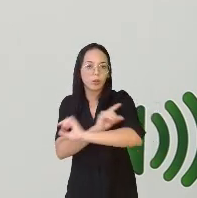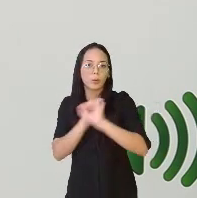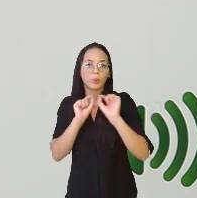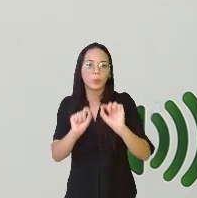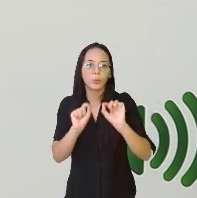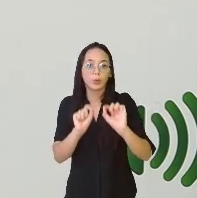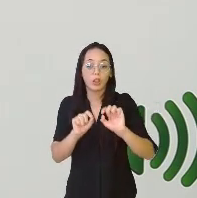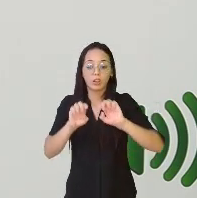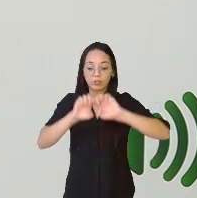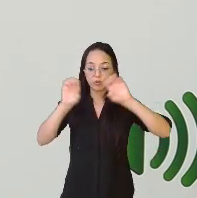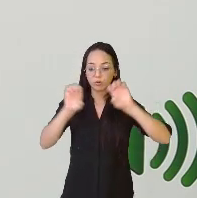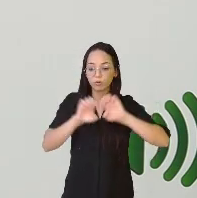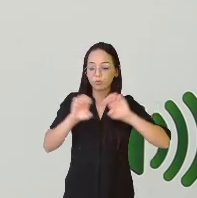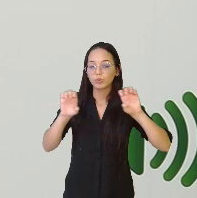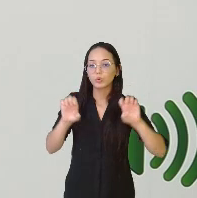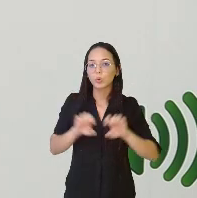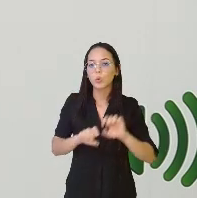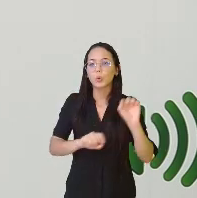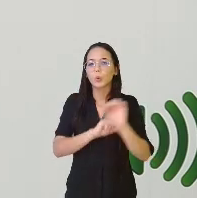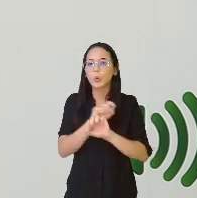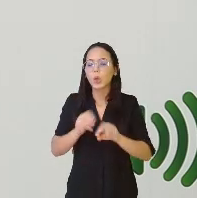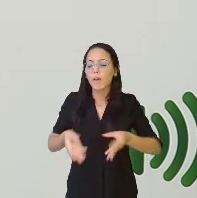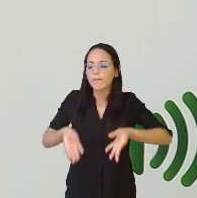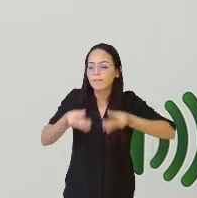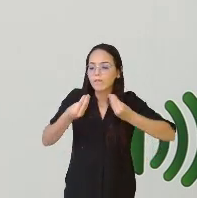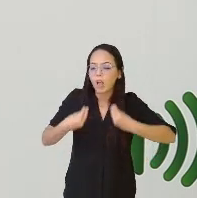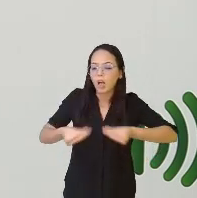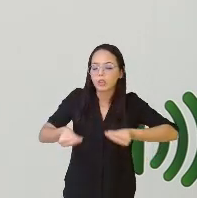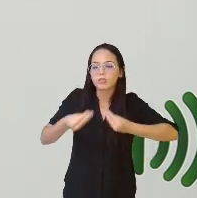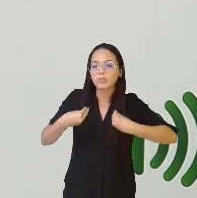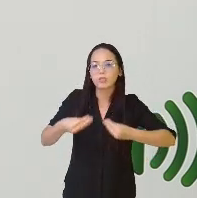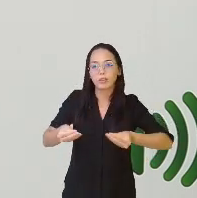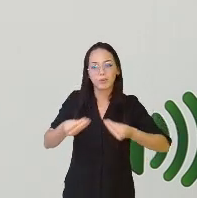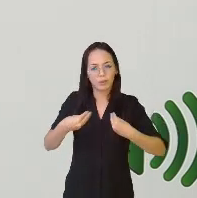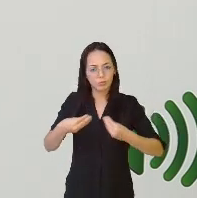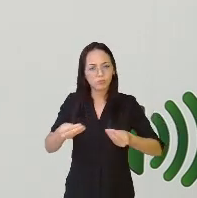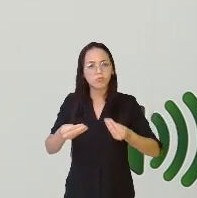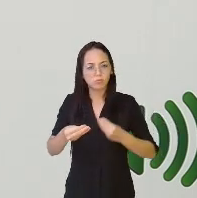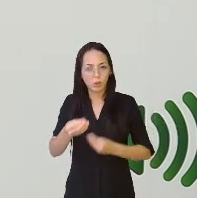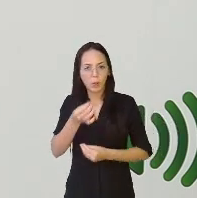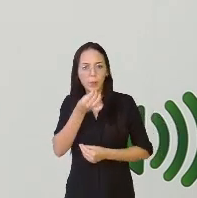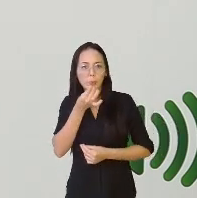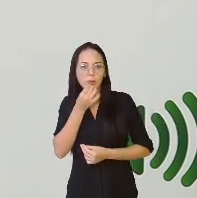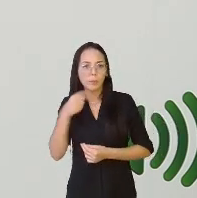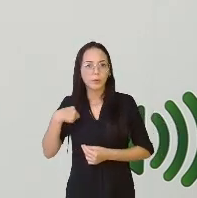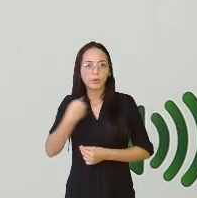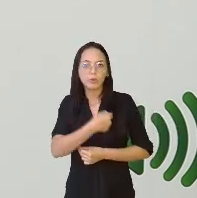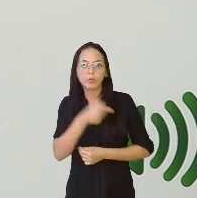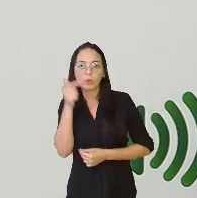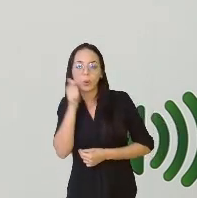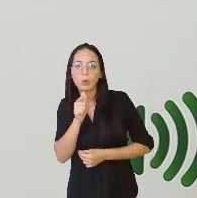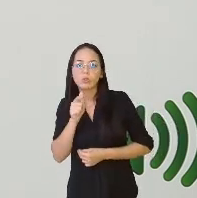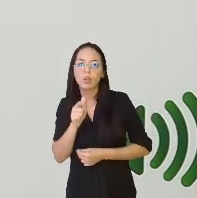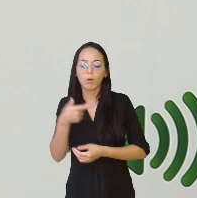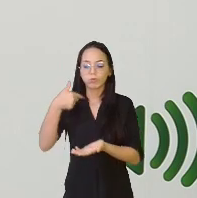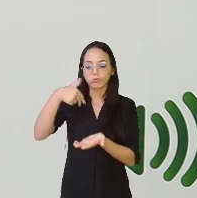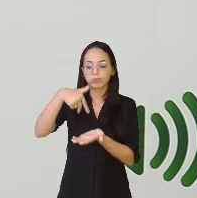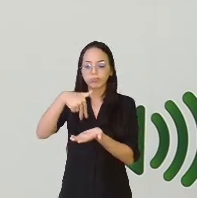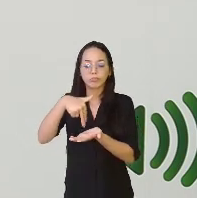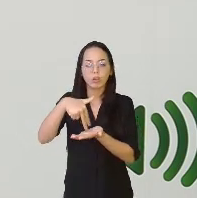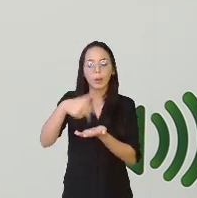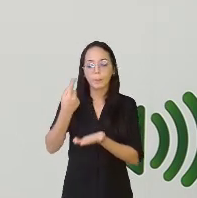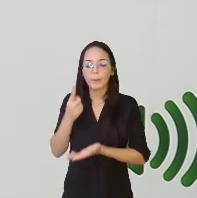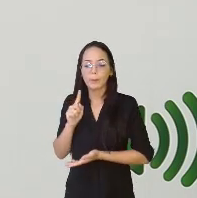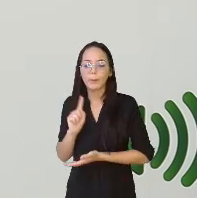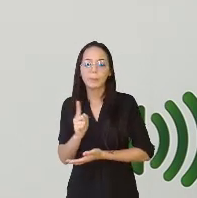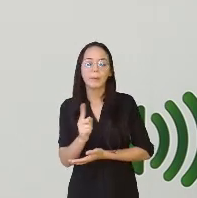eles são estruturas flexíveis. É o que faz com que a gente consiga andar, é o